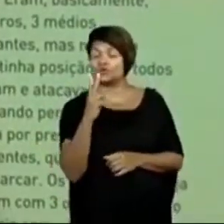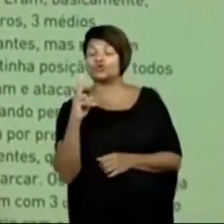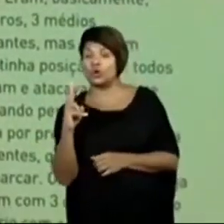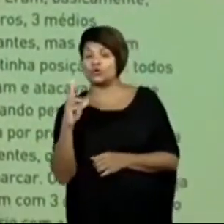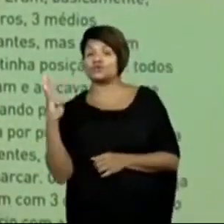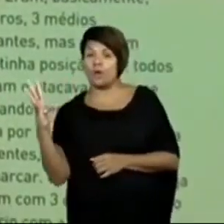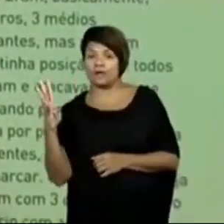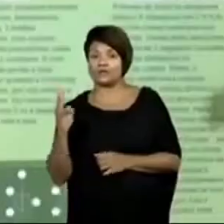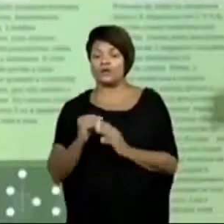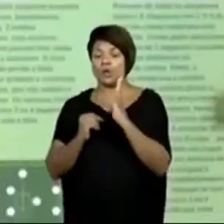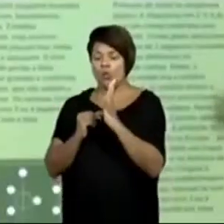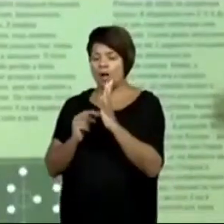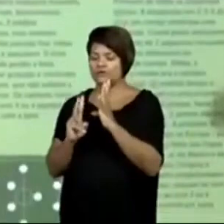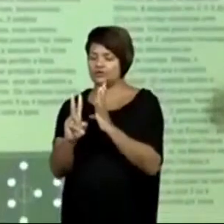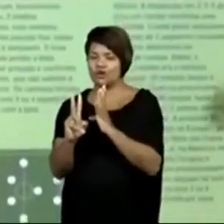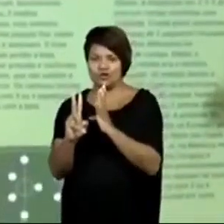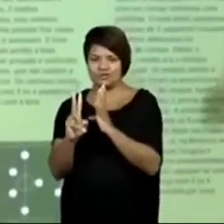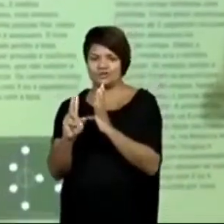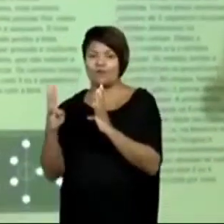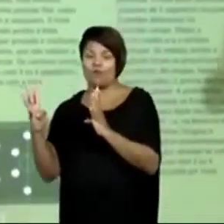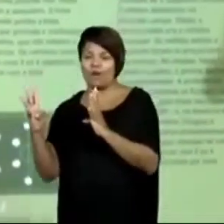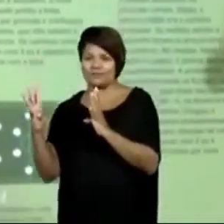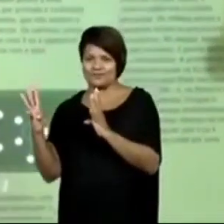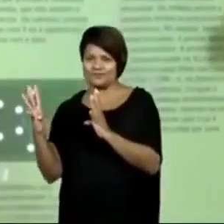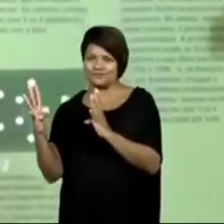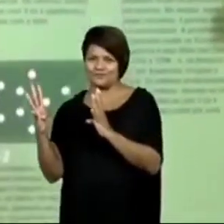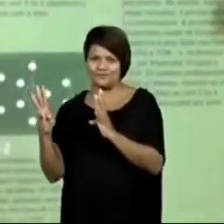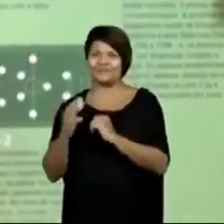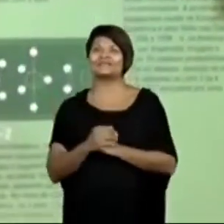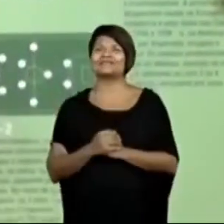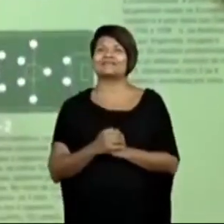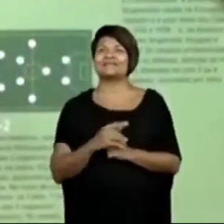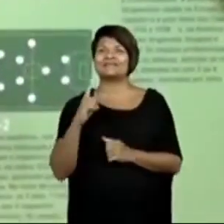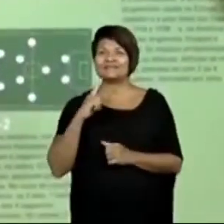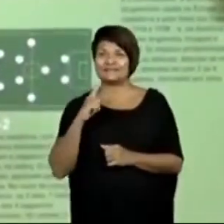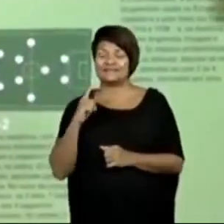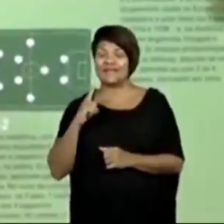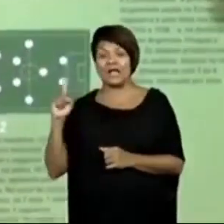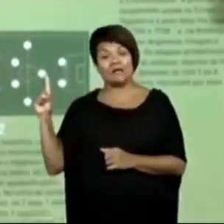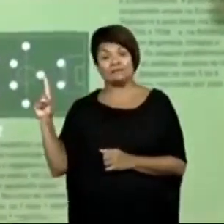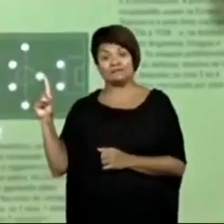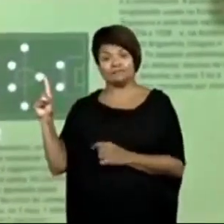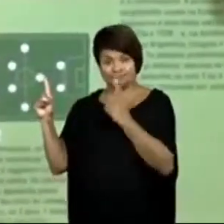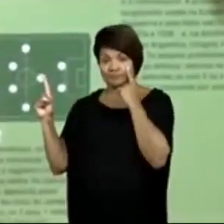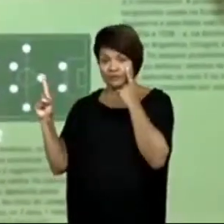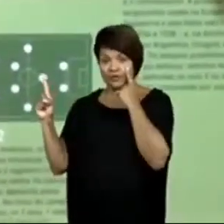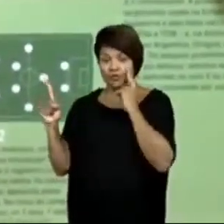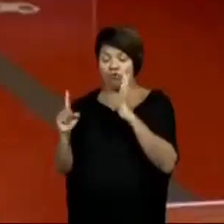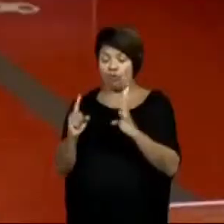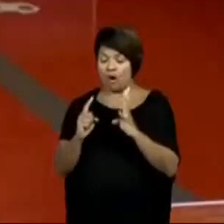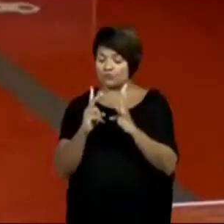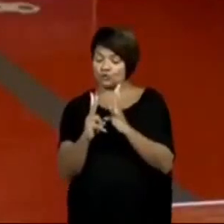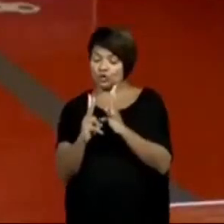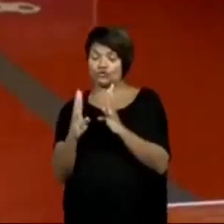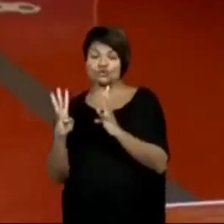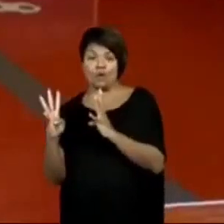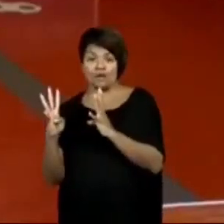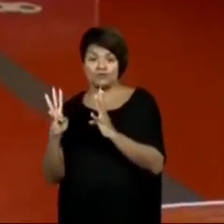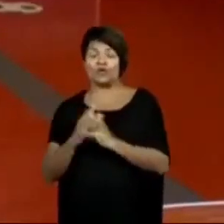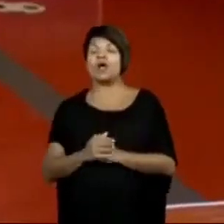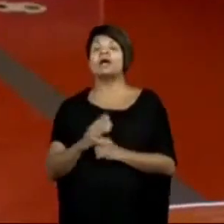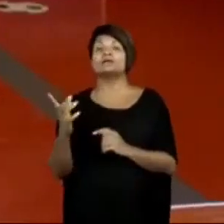mesmo esquema aqui, ó. Temos 4 jogadores, 2 e também 4. Então